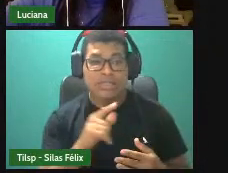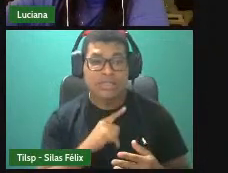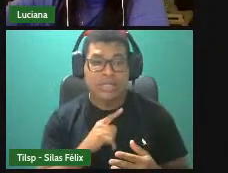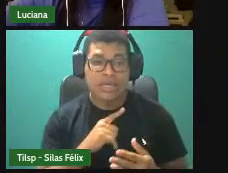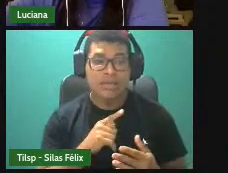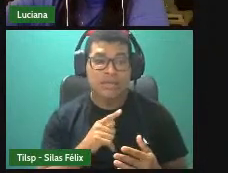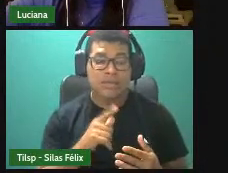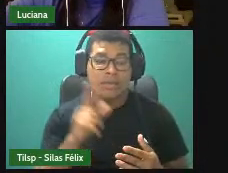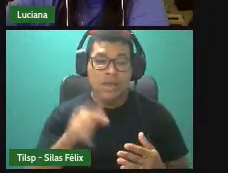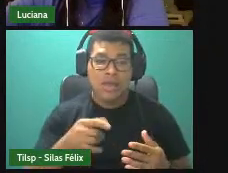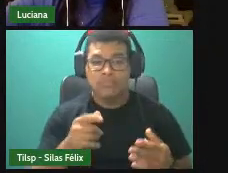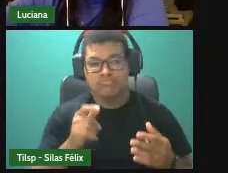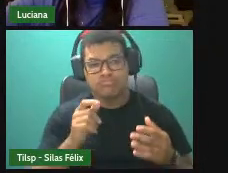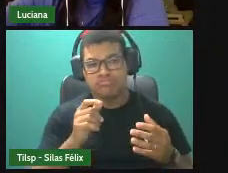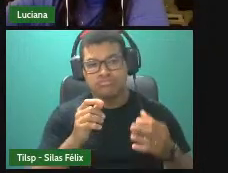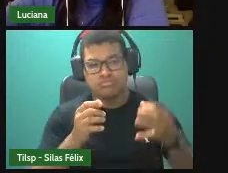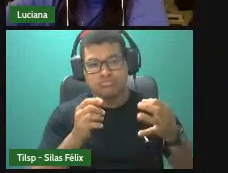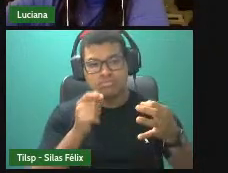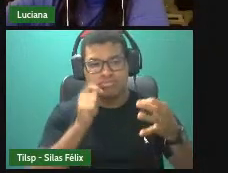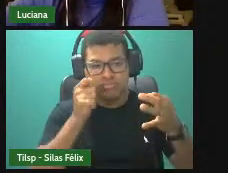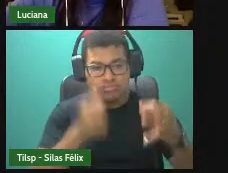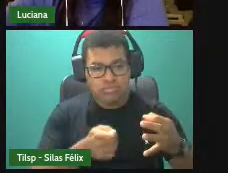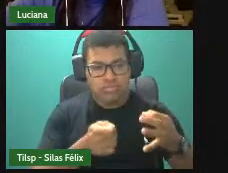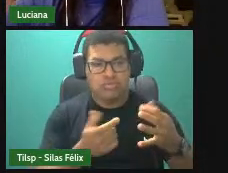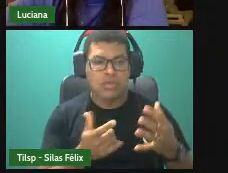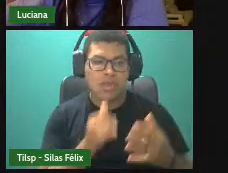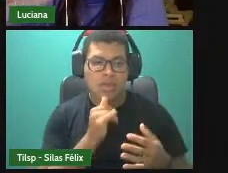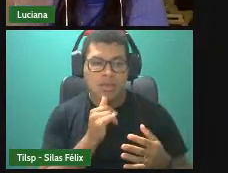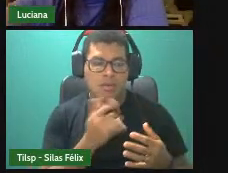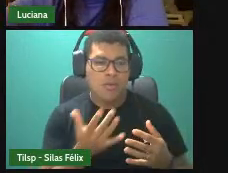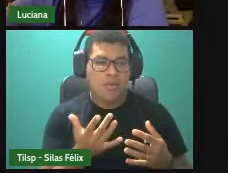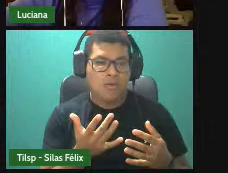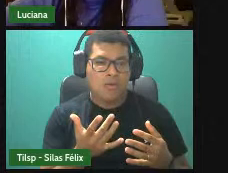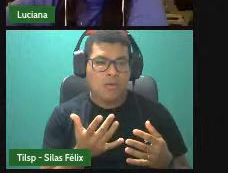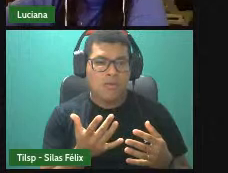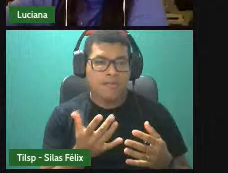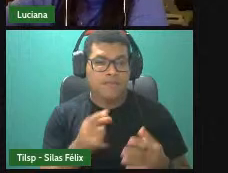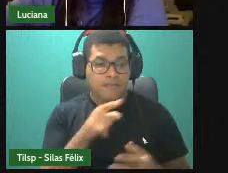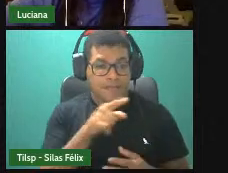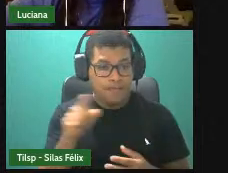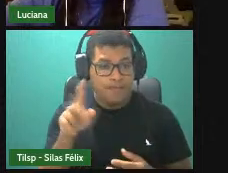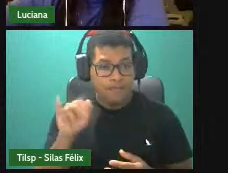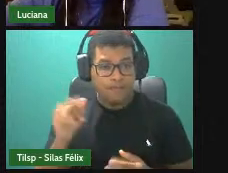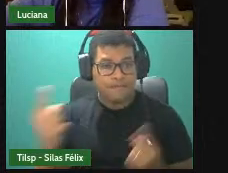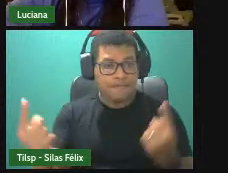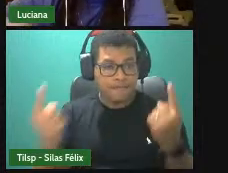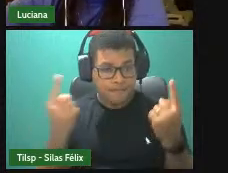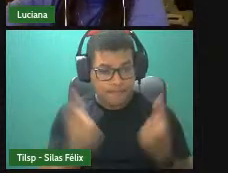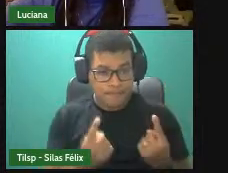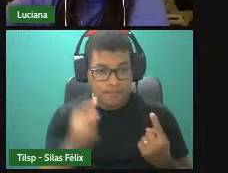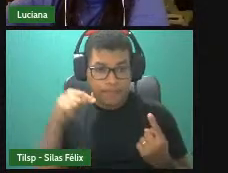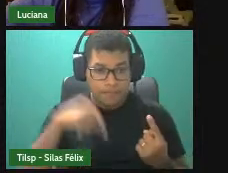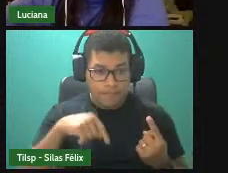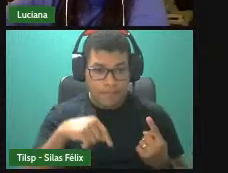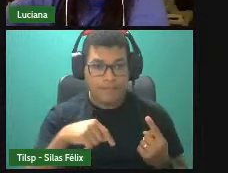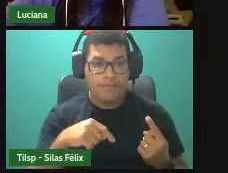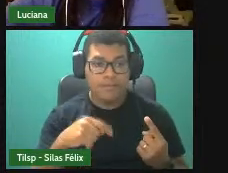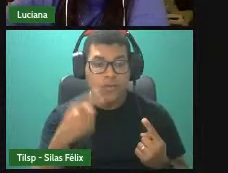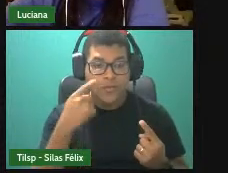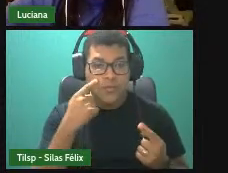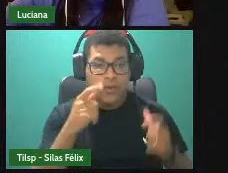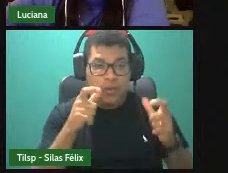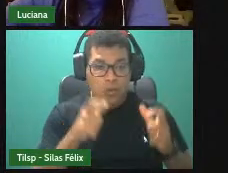As intimações, a perícia, propriamente dita, ou seja, as partes vêm ao consultório. A gente faz a perícia